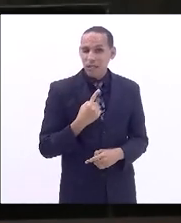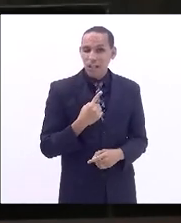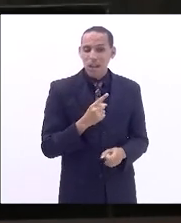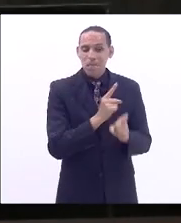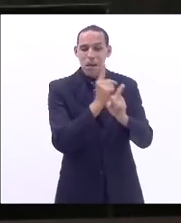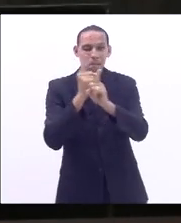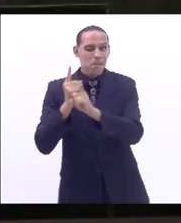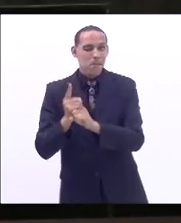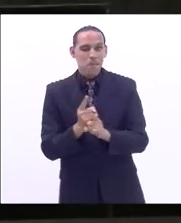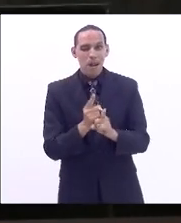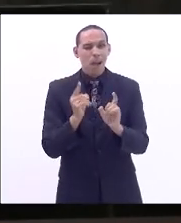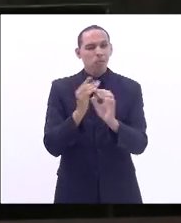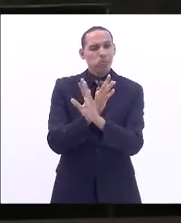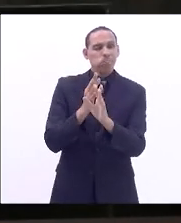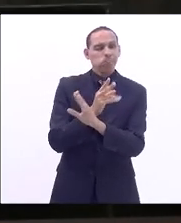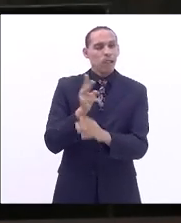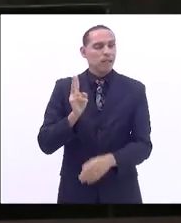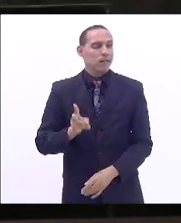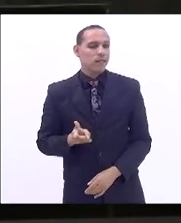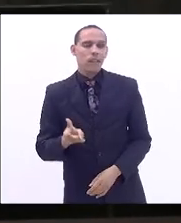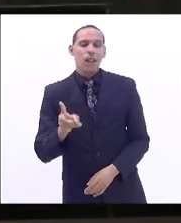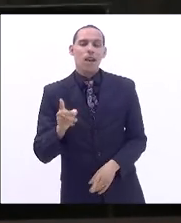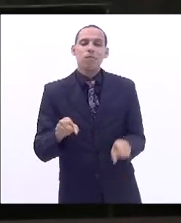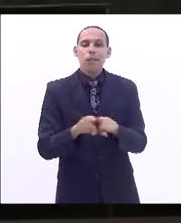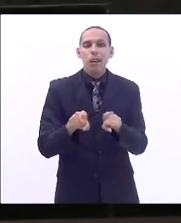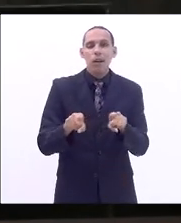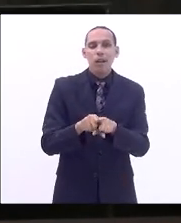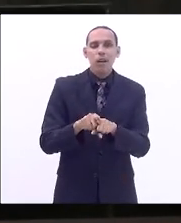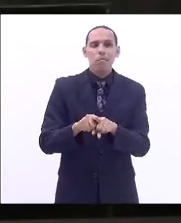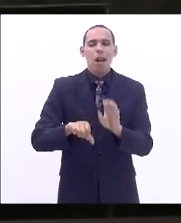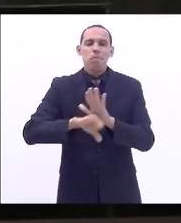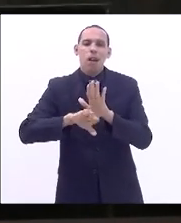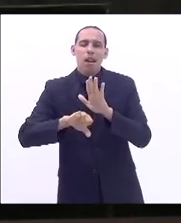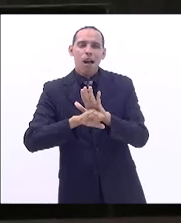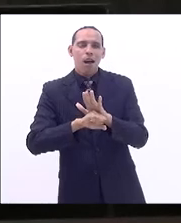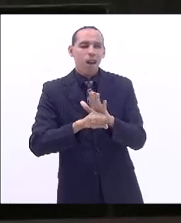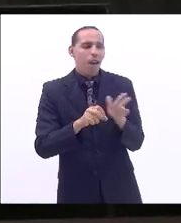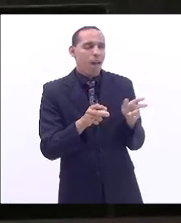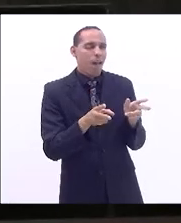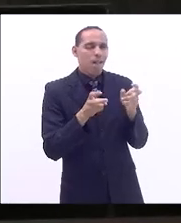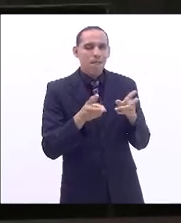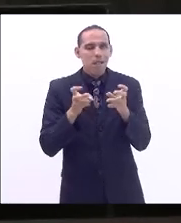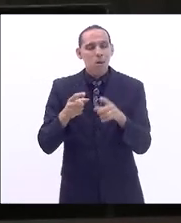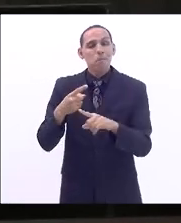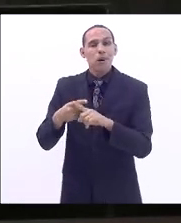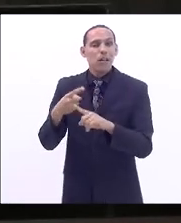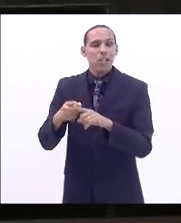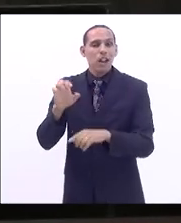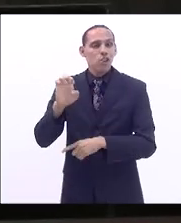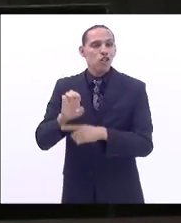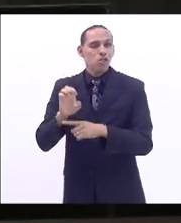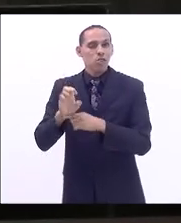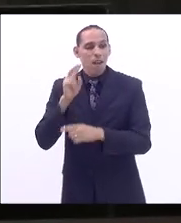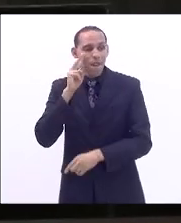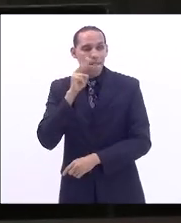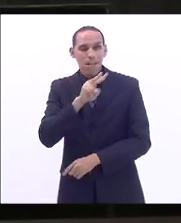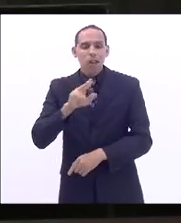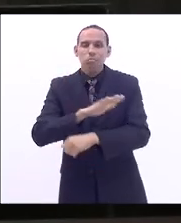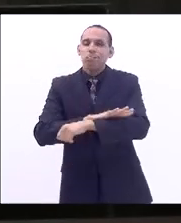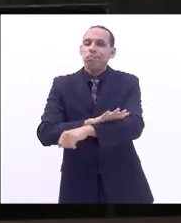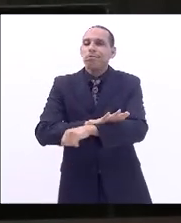considerado suspeito que vai ser considerado criminoso por uma lógica de estado onde o